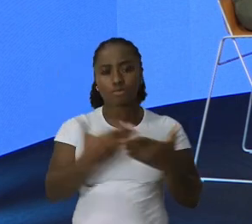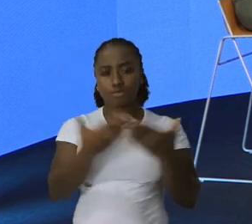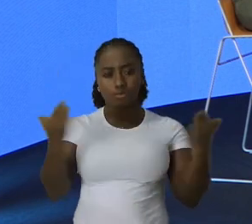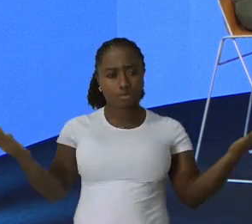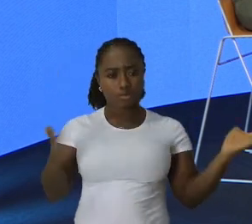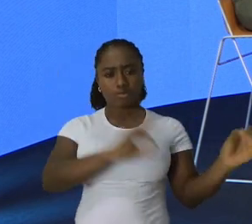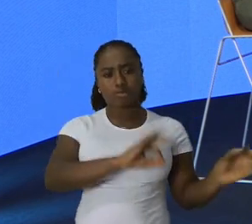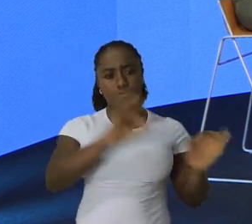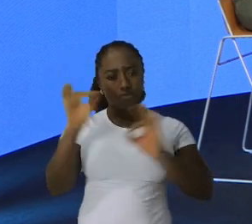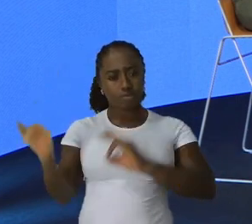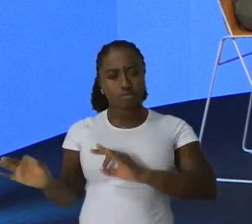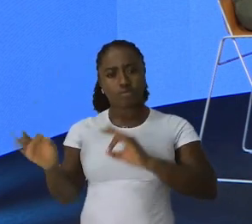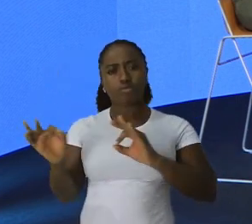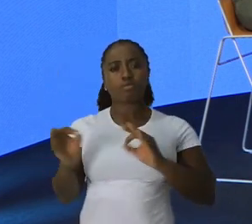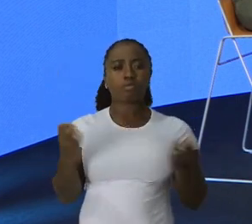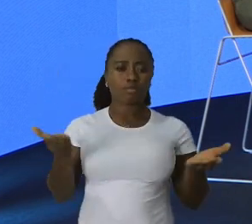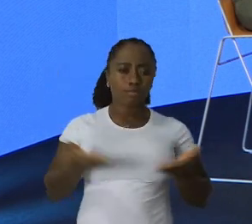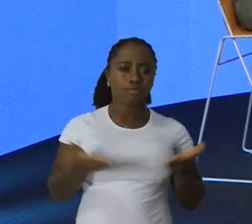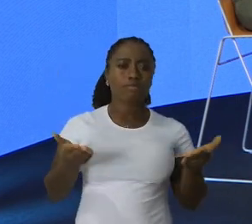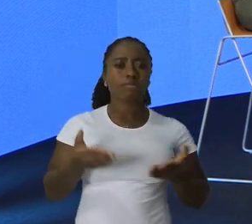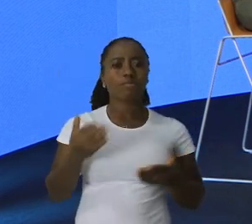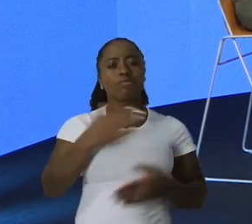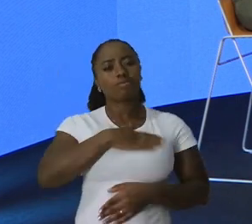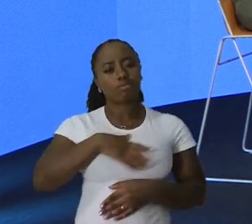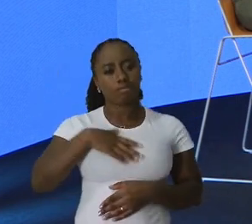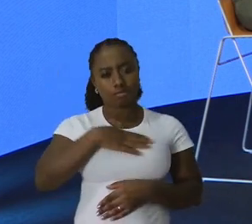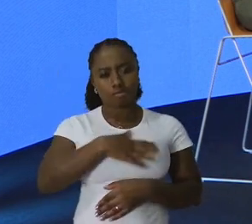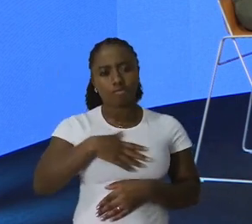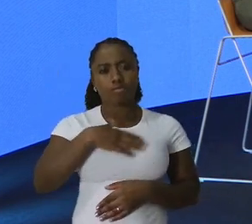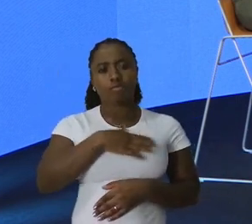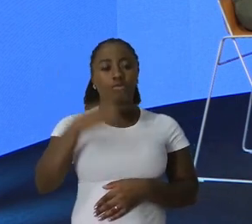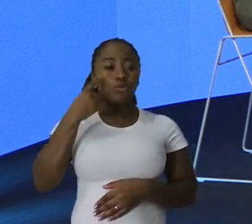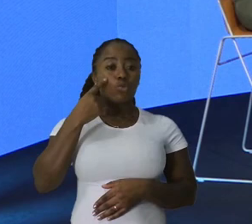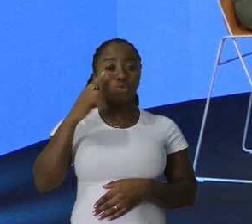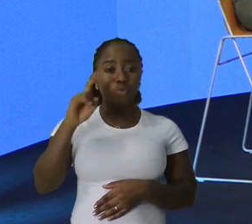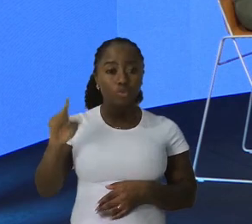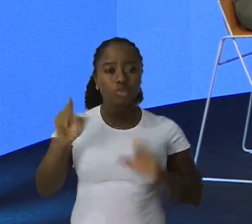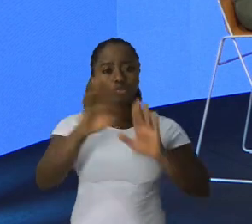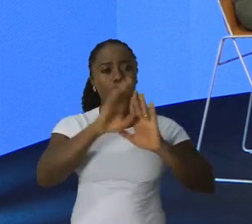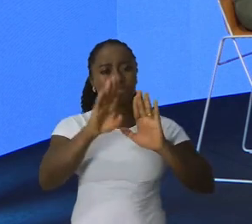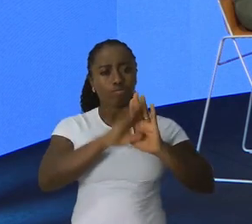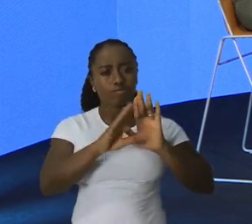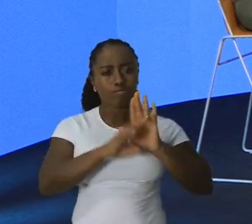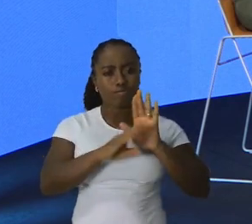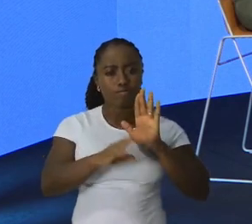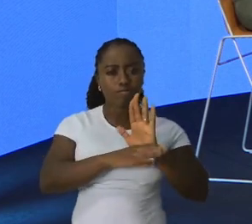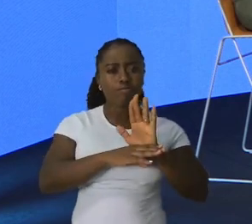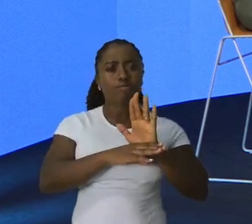gostado do dia, né, da programação que a gente trouxe no seminário hoje.